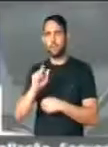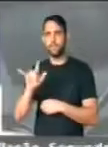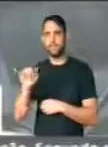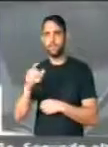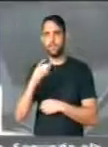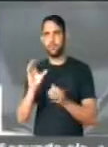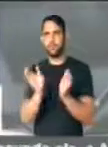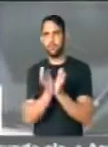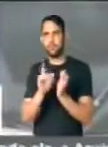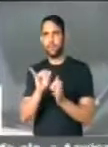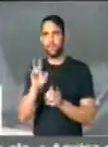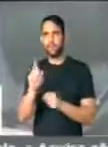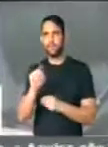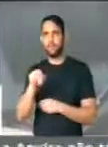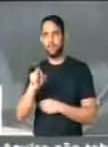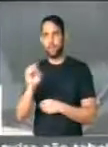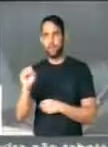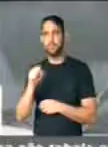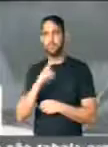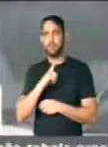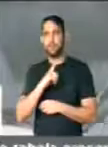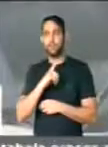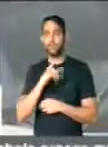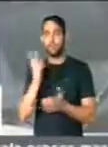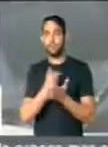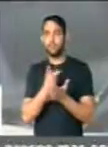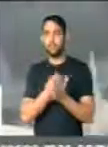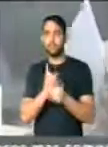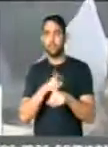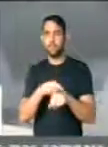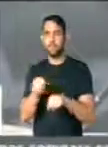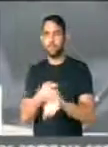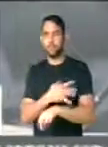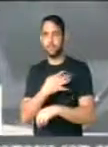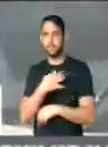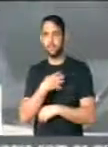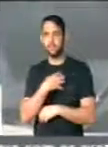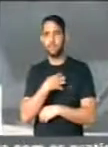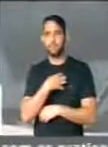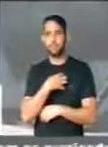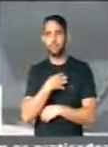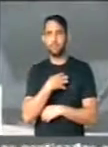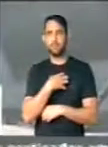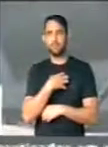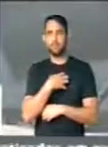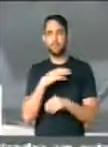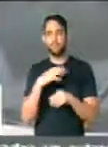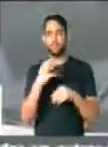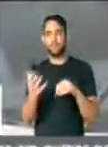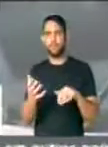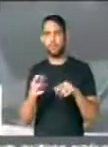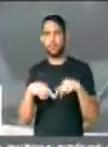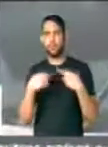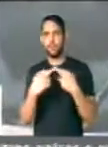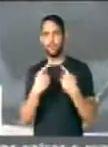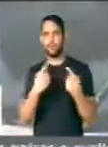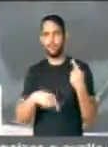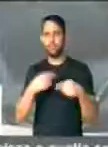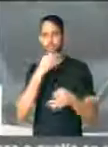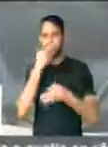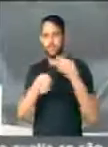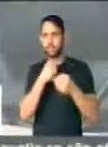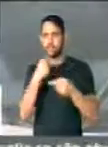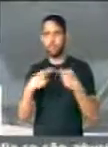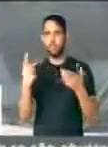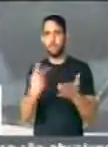comunitários de saúde, agentes de endemias, e, ao mesmo tempo, a sensibilidade num congresso tão contraditório,